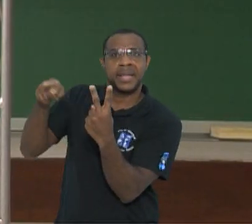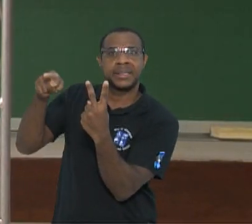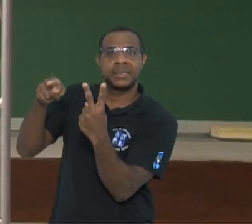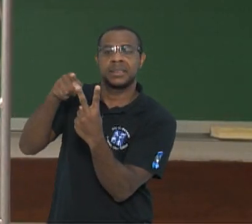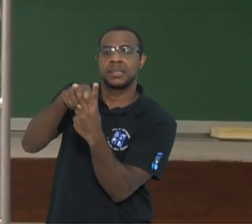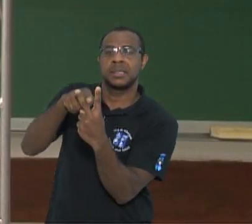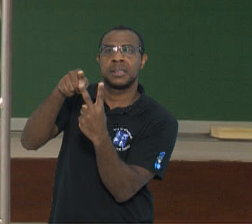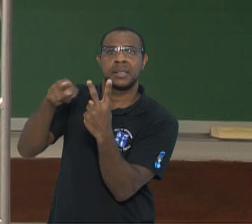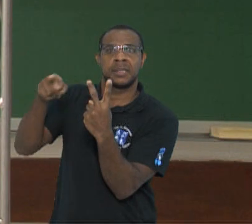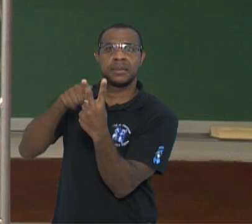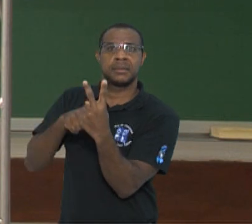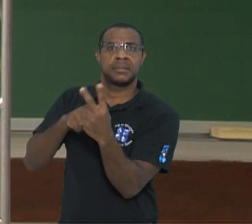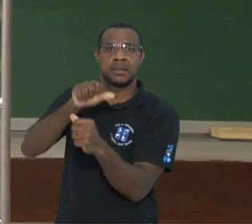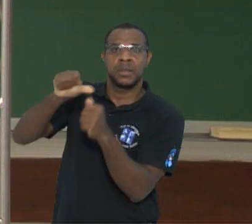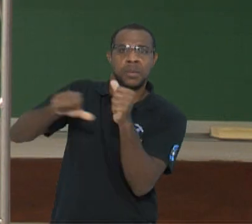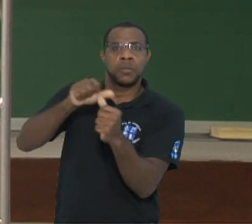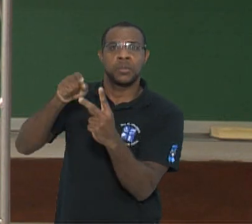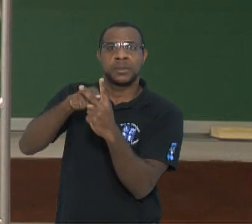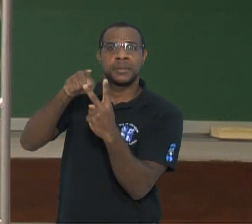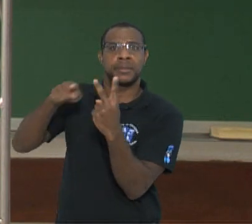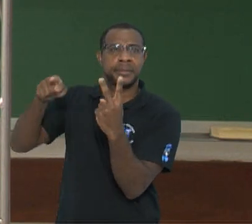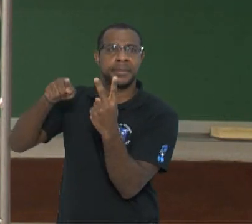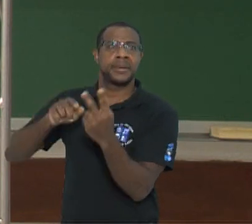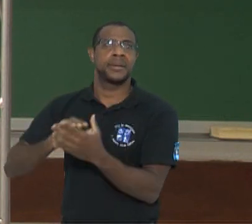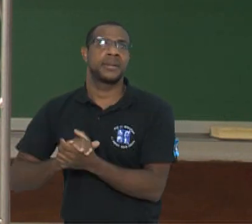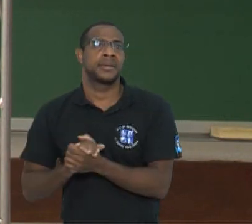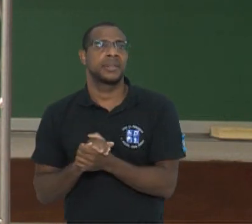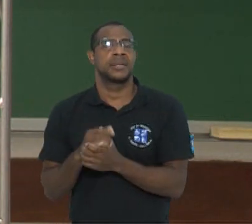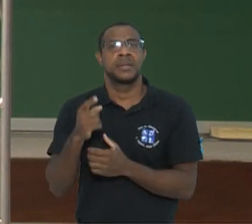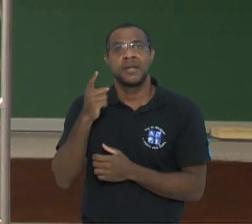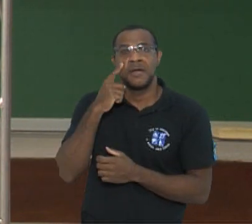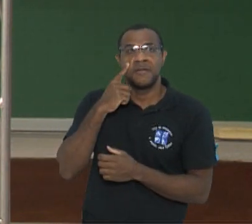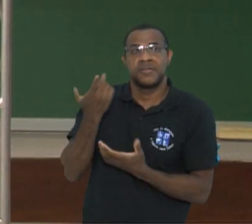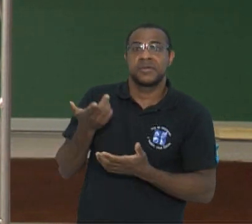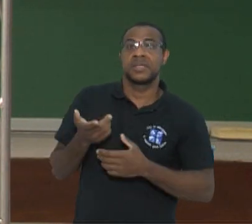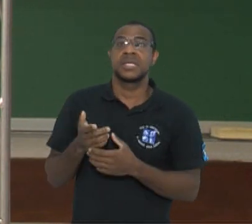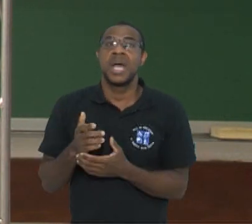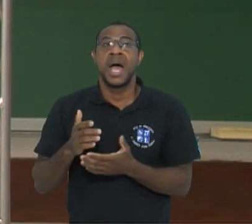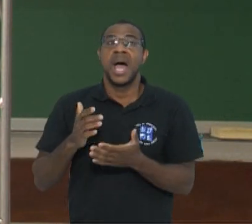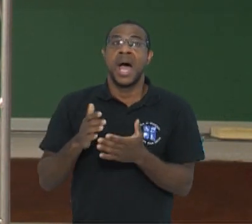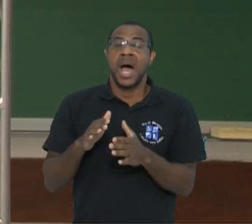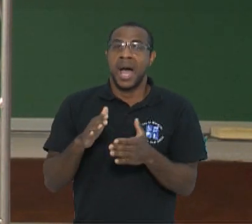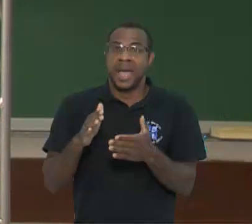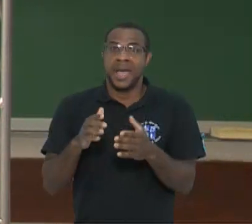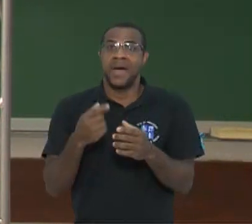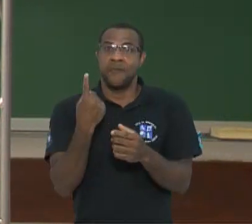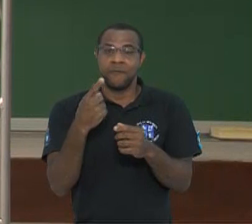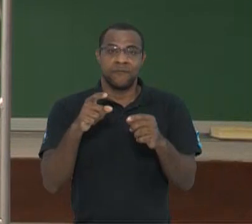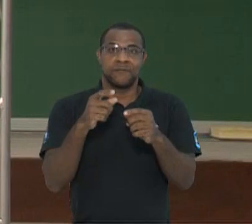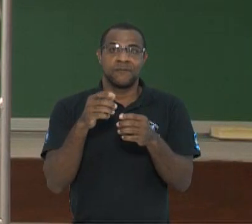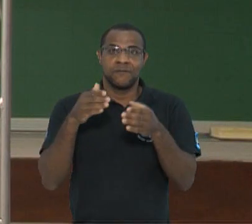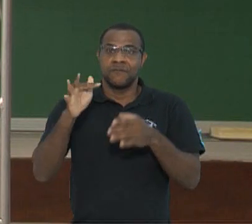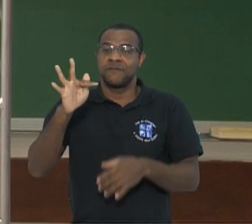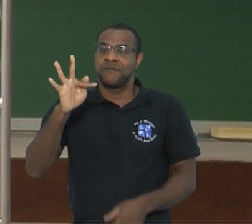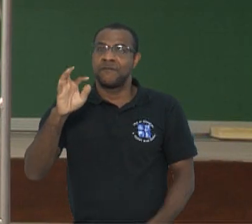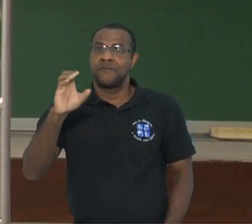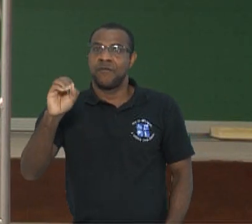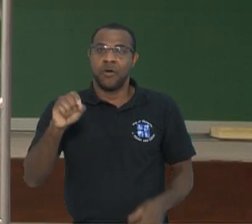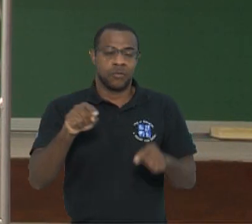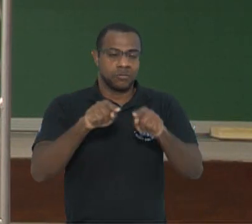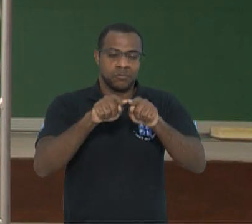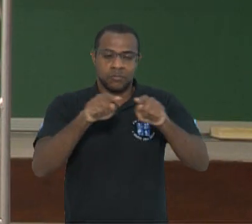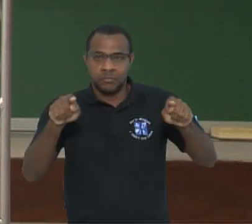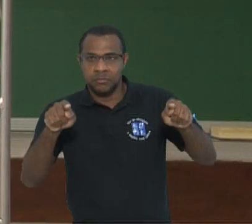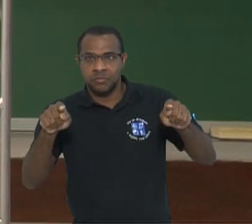origem até um dos focos é raiz quadrada de 41. Então, se da